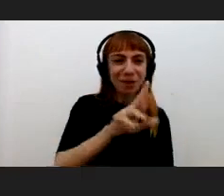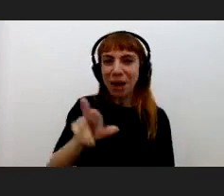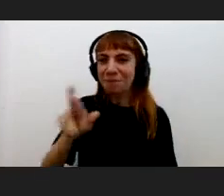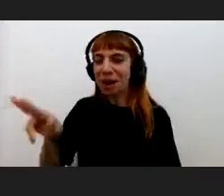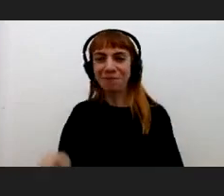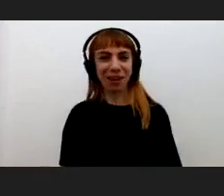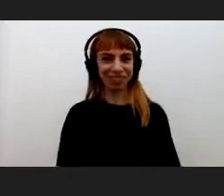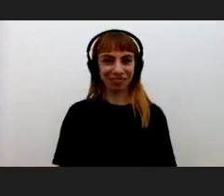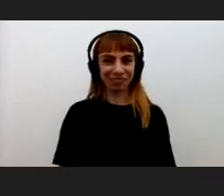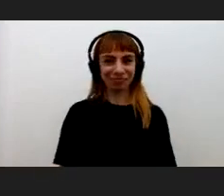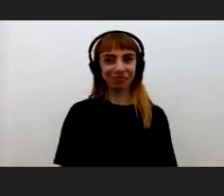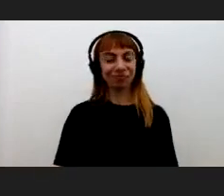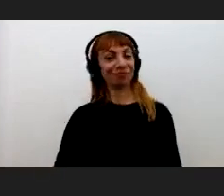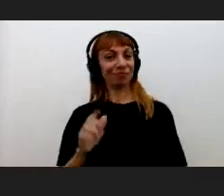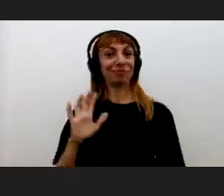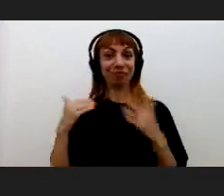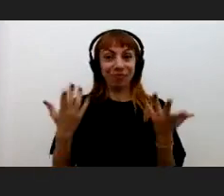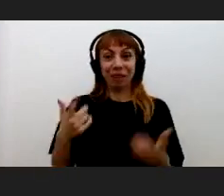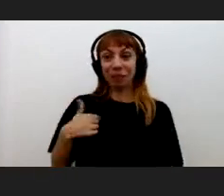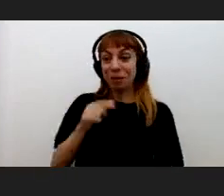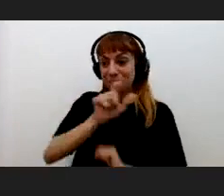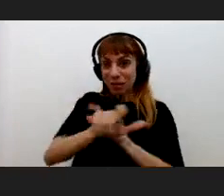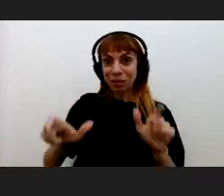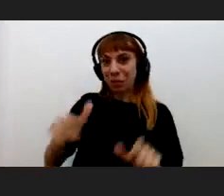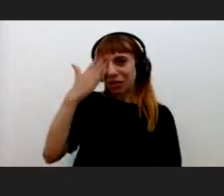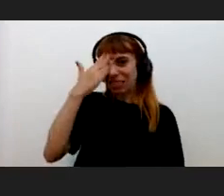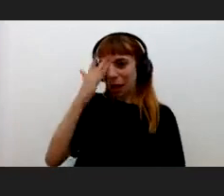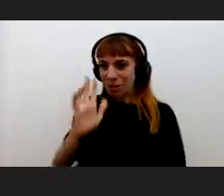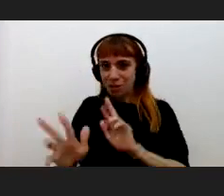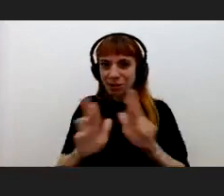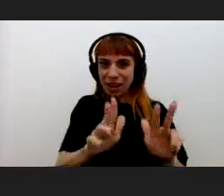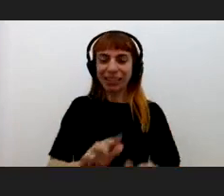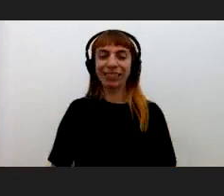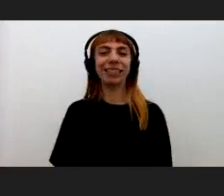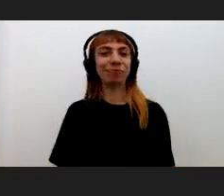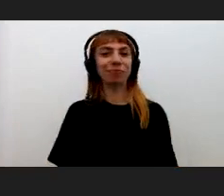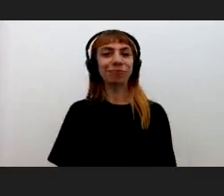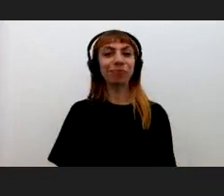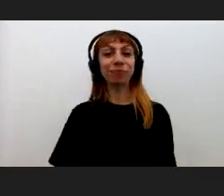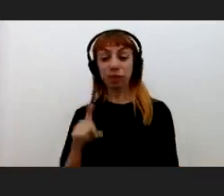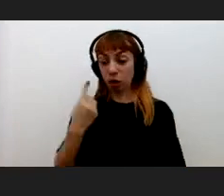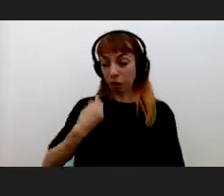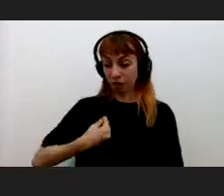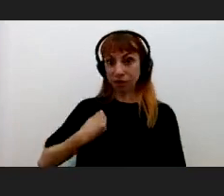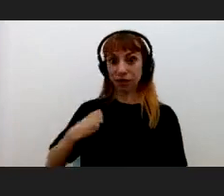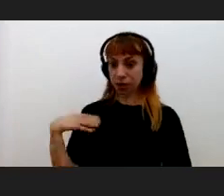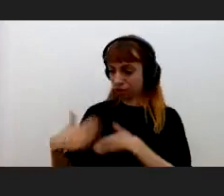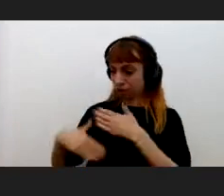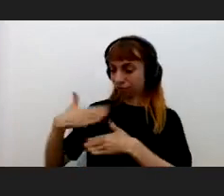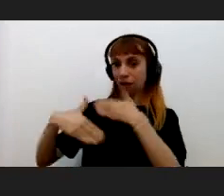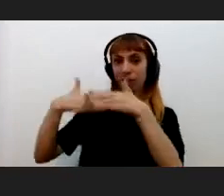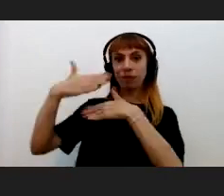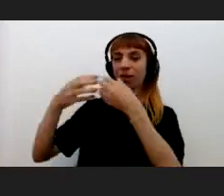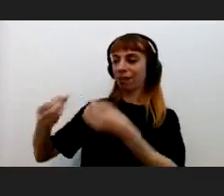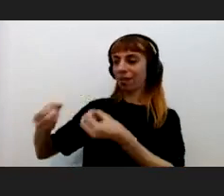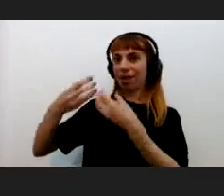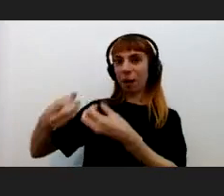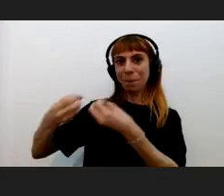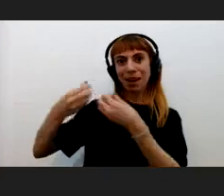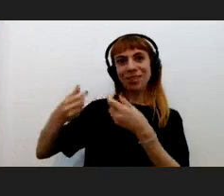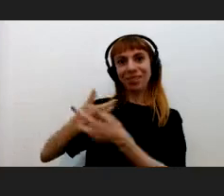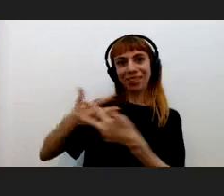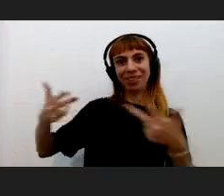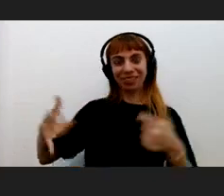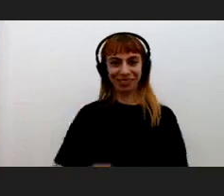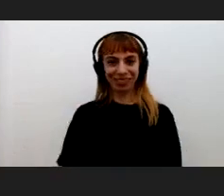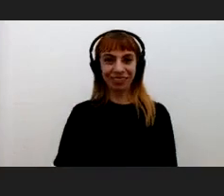pegar um exemplo que muito se discute, principalmente na internet, que são a respeito dos transtornos mentais,